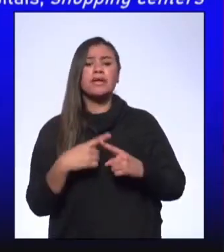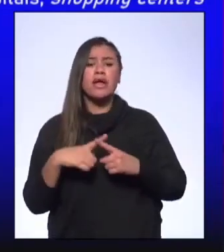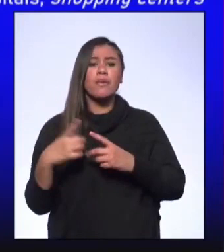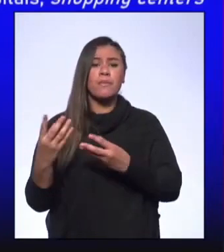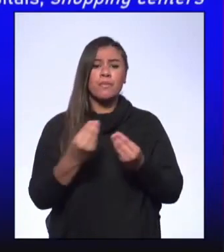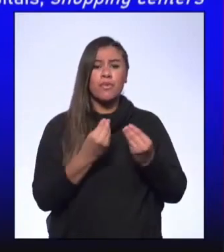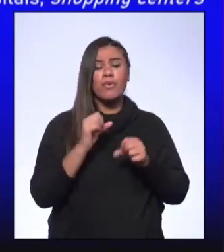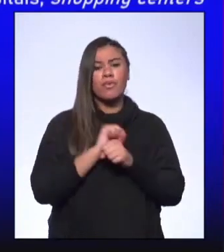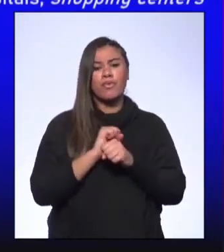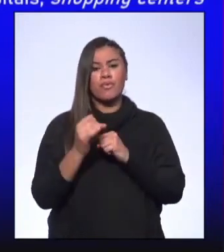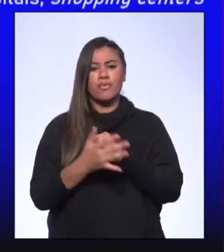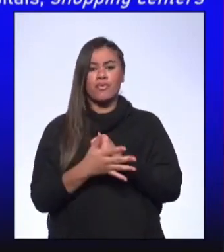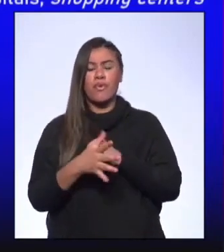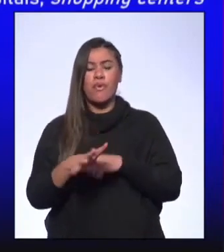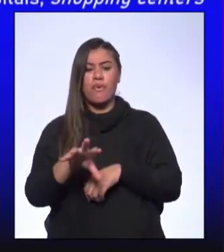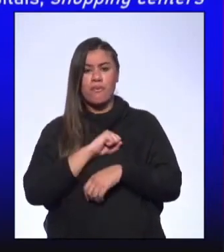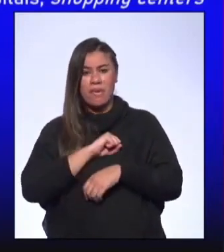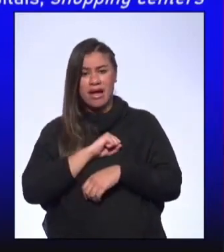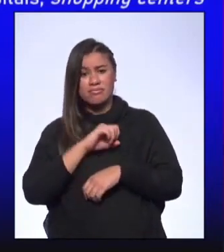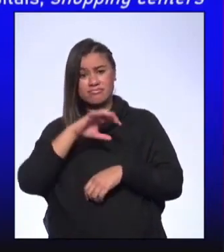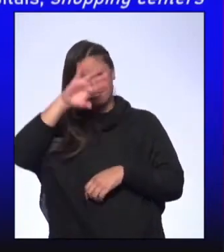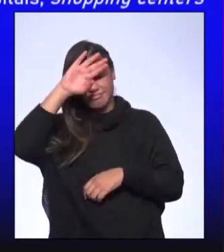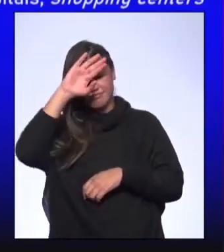estão infectados não estão com febre.